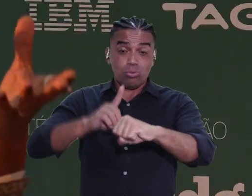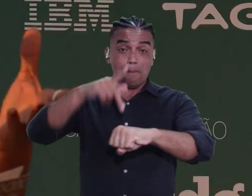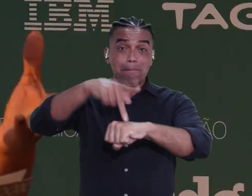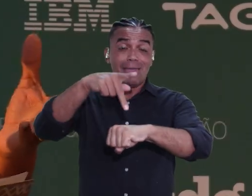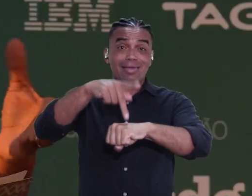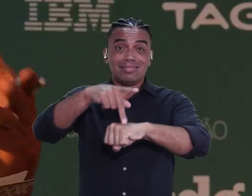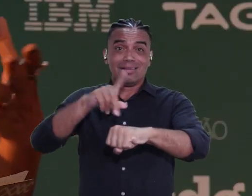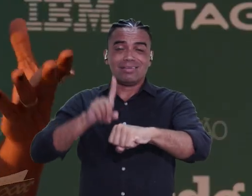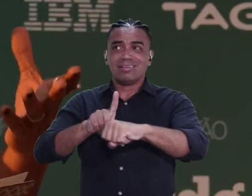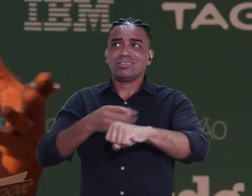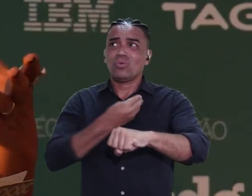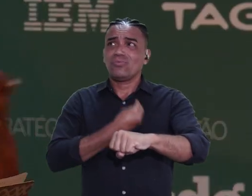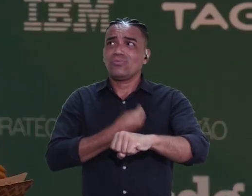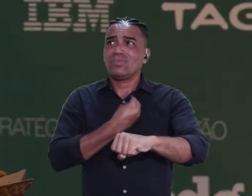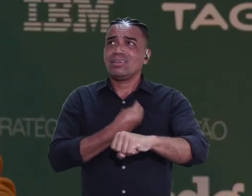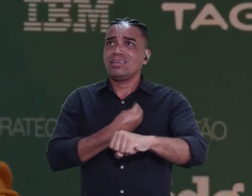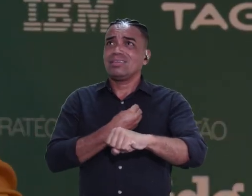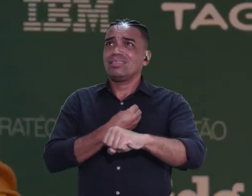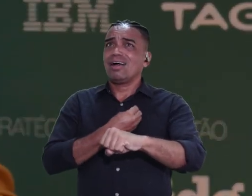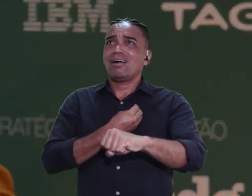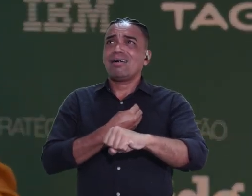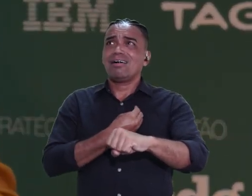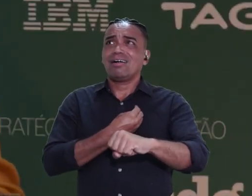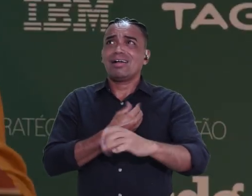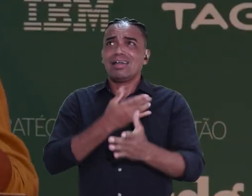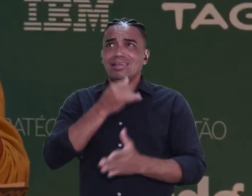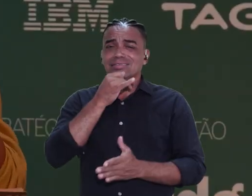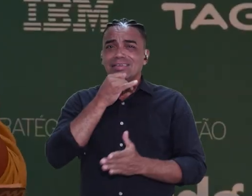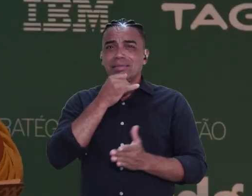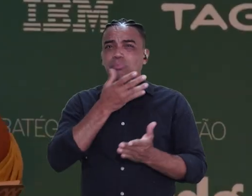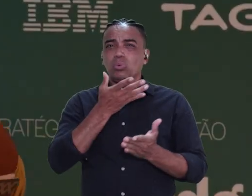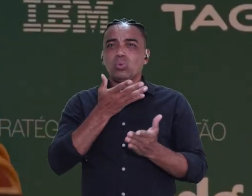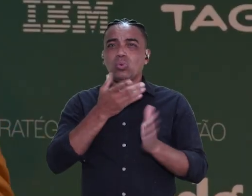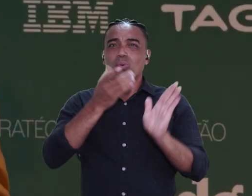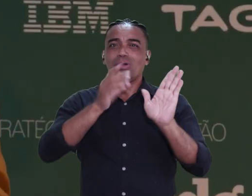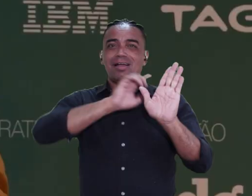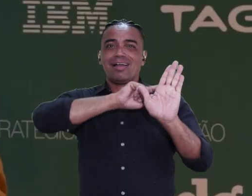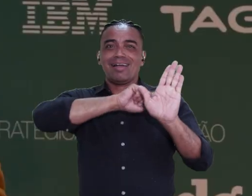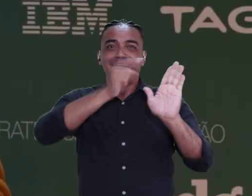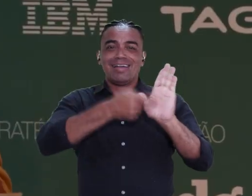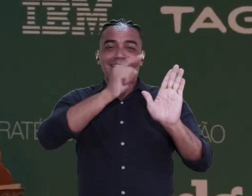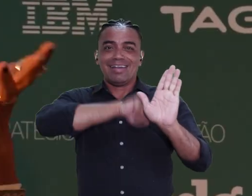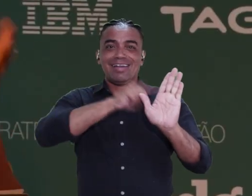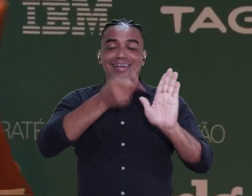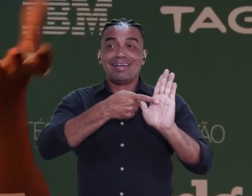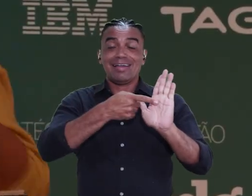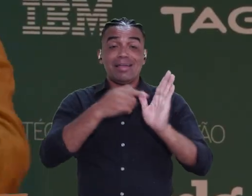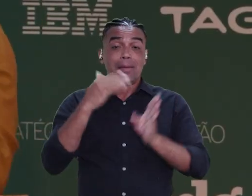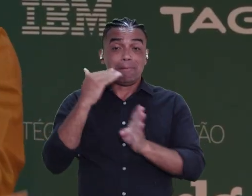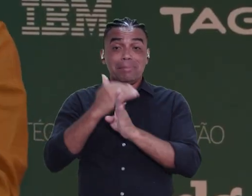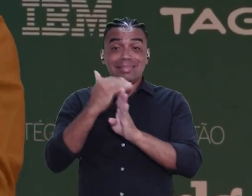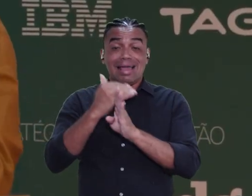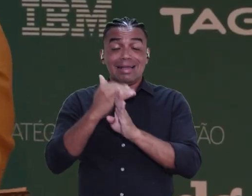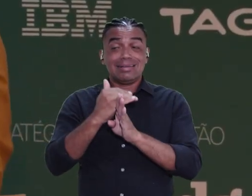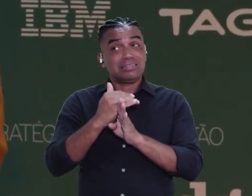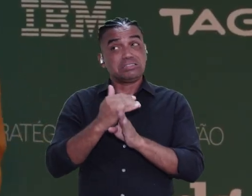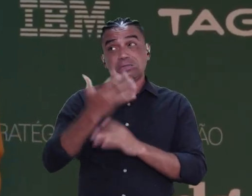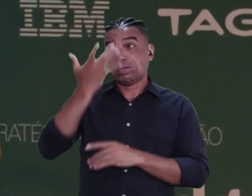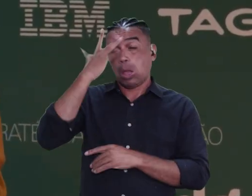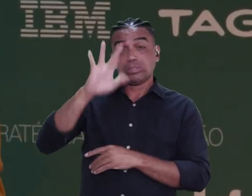no meio do caminho, né? Eu não sei se eu vou viver 112 anos, mas dá para a